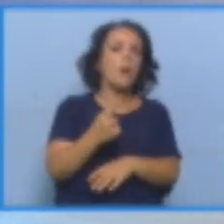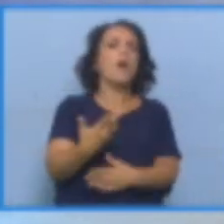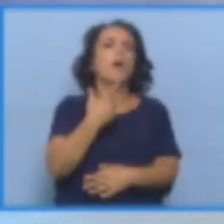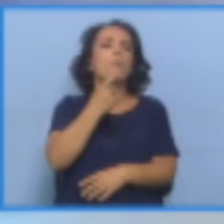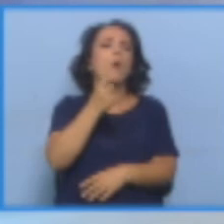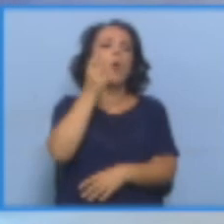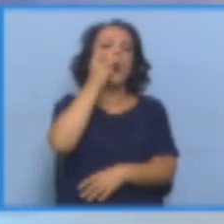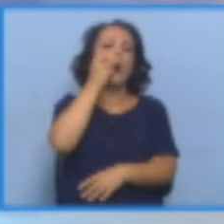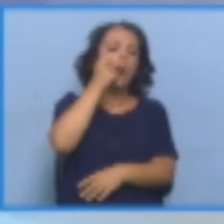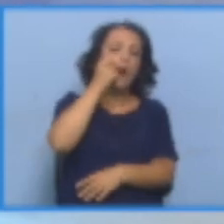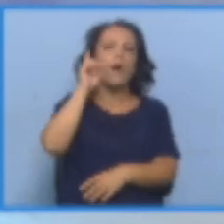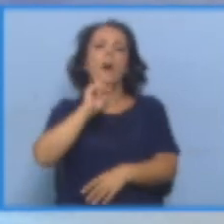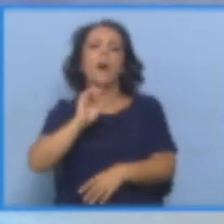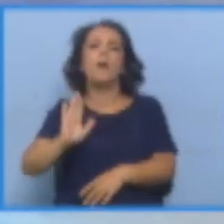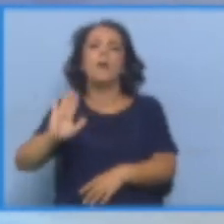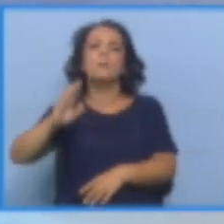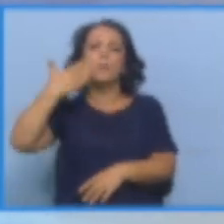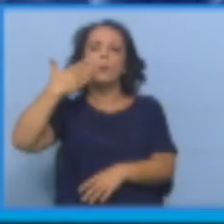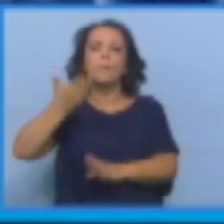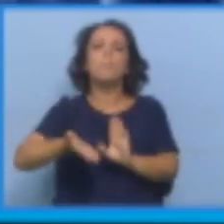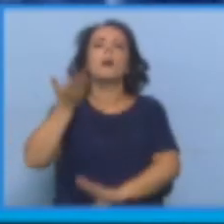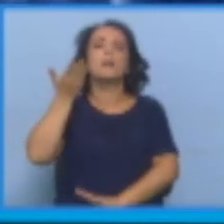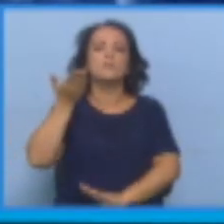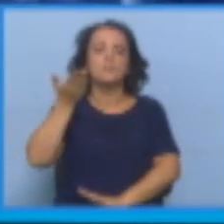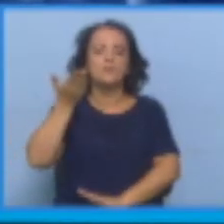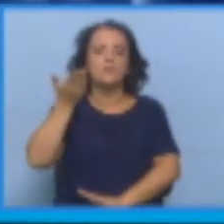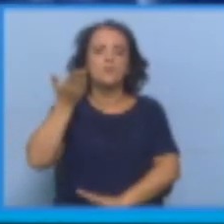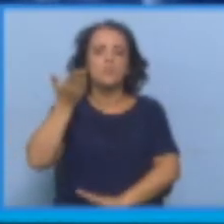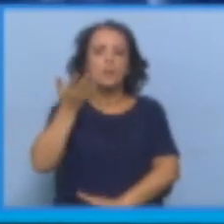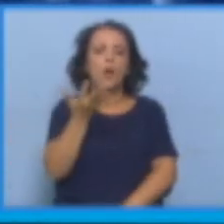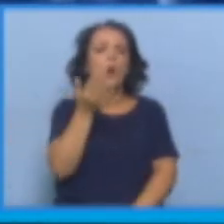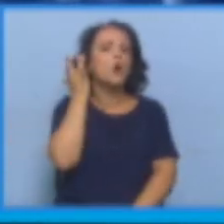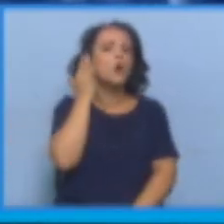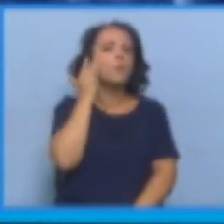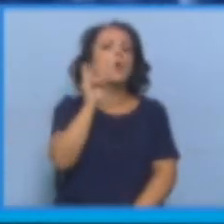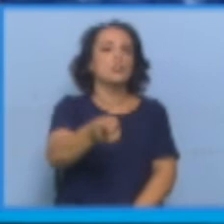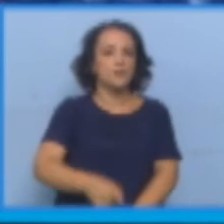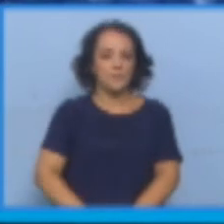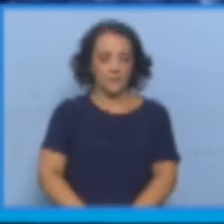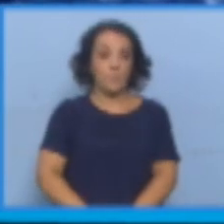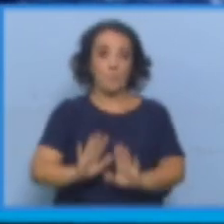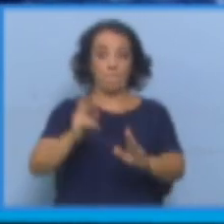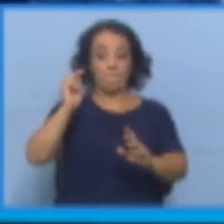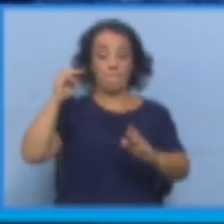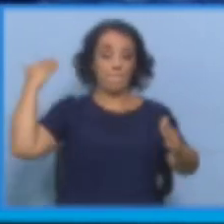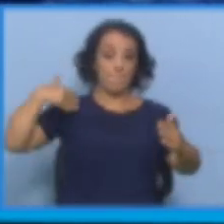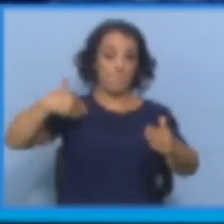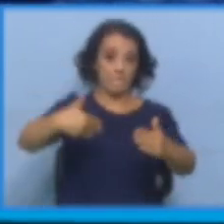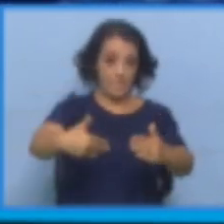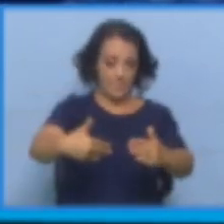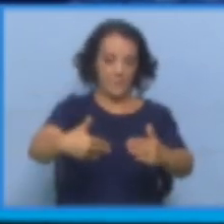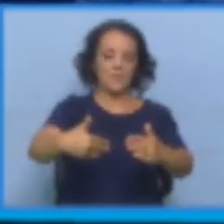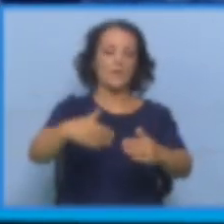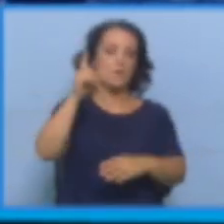há mais raparigas neste partir. O que é que os números nos dizem? Bom, ao longo dos anos o que vamos vendo é que há